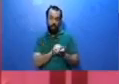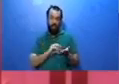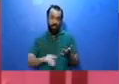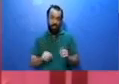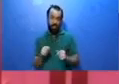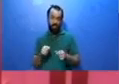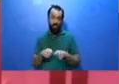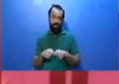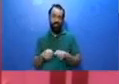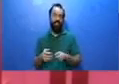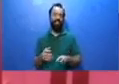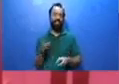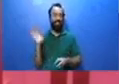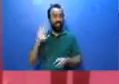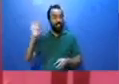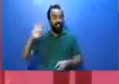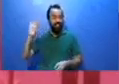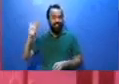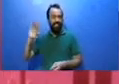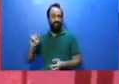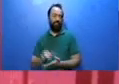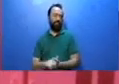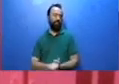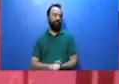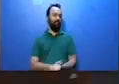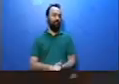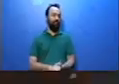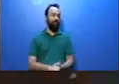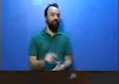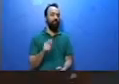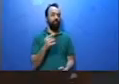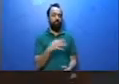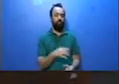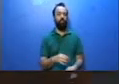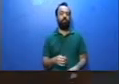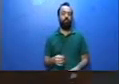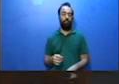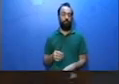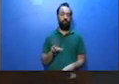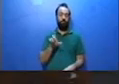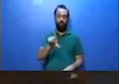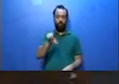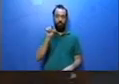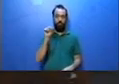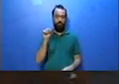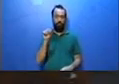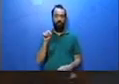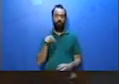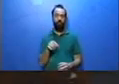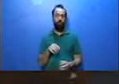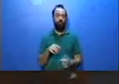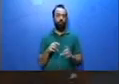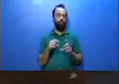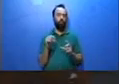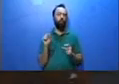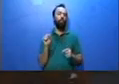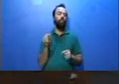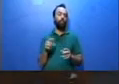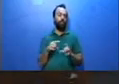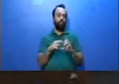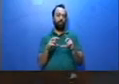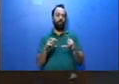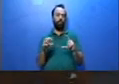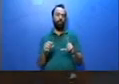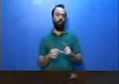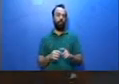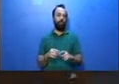tá? Obrigada, professora. viu? Tchau. A Clarinha escolheu a tirinha do Adão, tá bom? Vamos